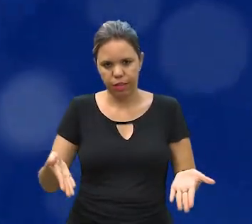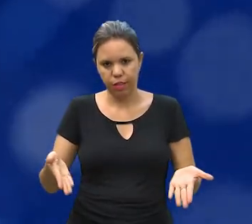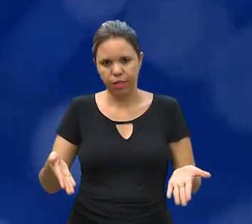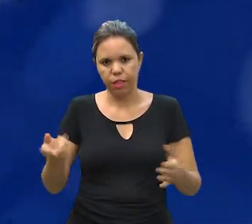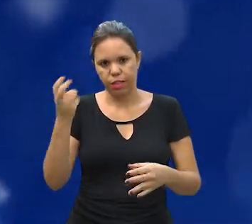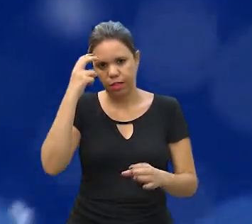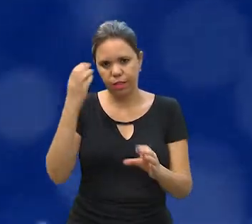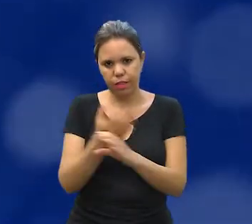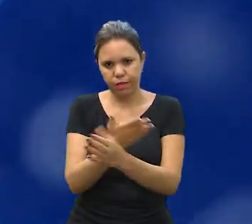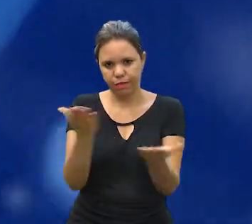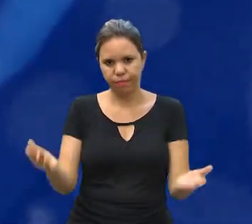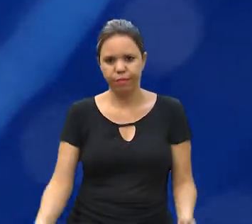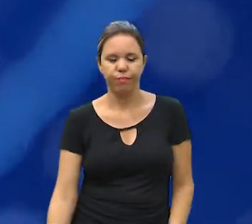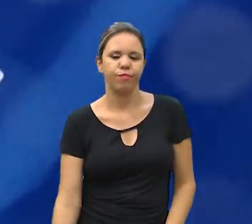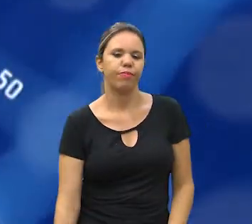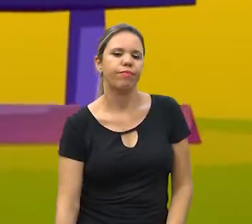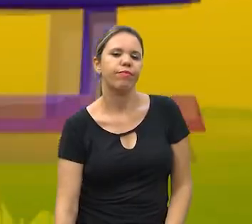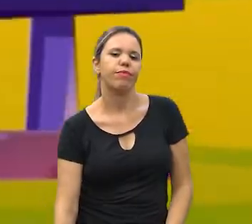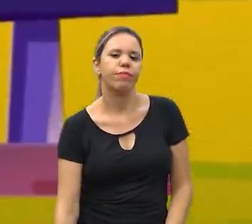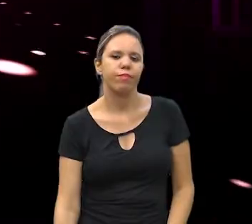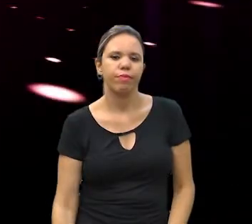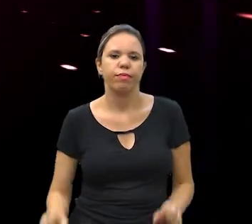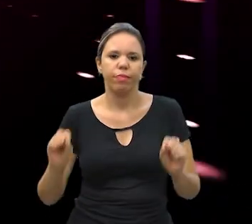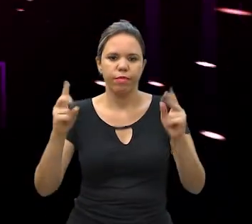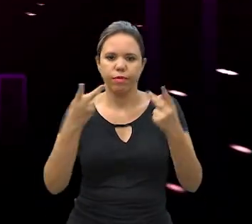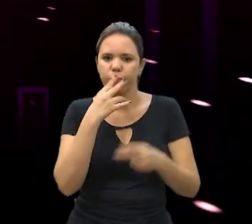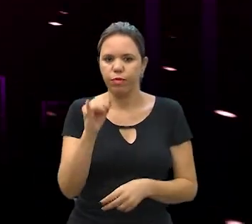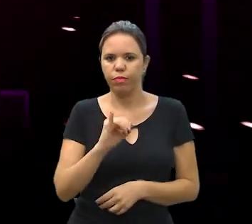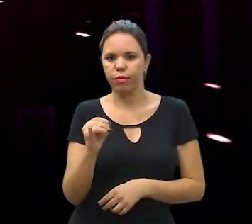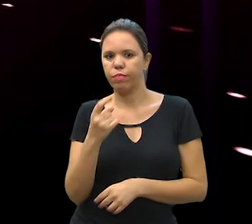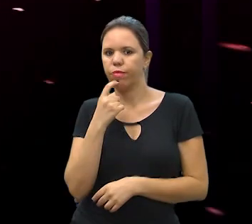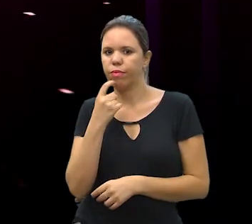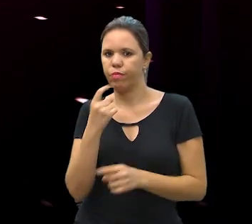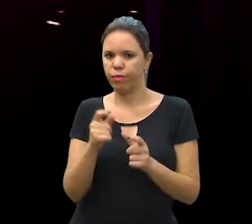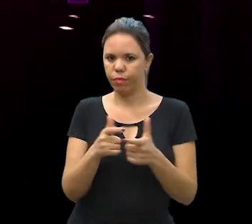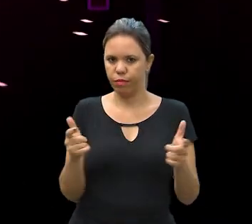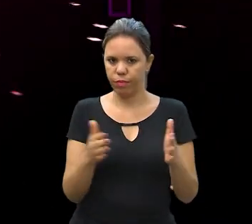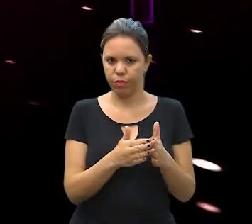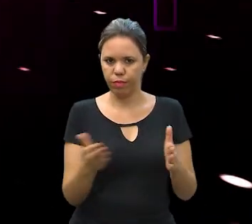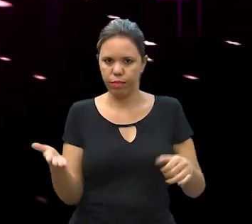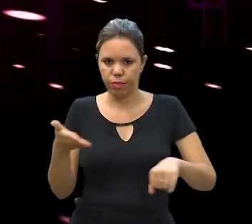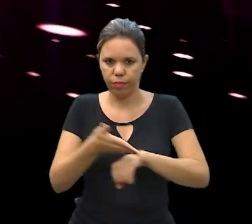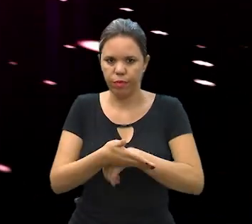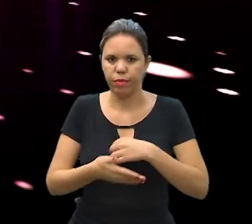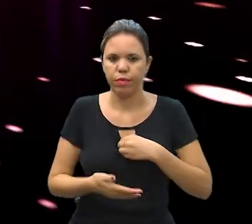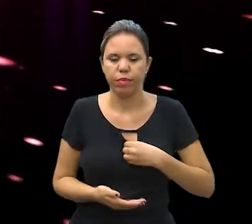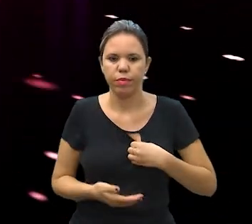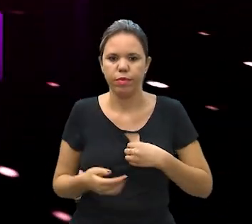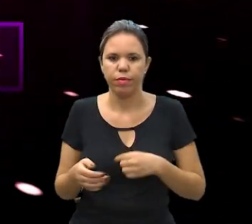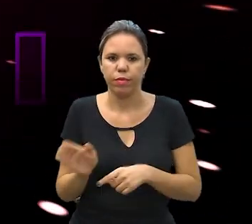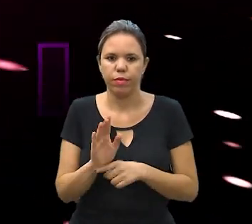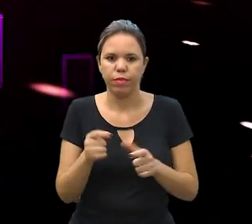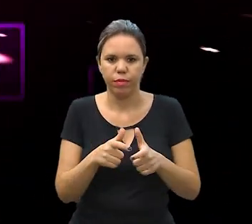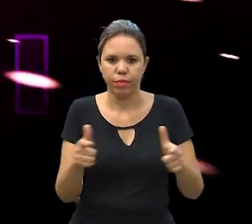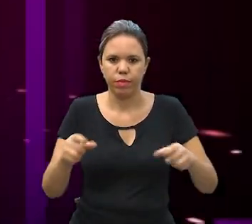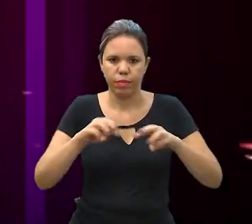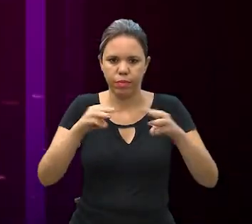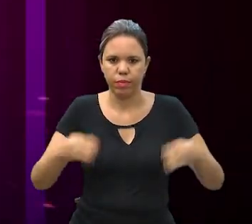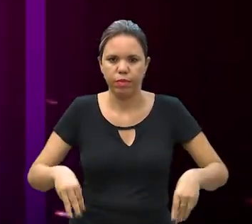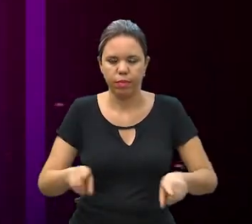exibi-lo aqui no Cultura Total para você. E o Shopping Iguatemi Campinas ampliou o período de visitação da